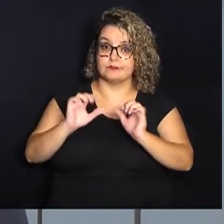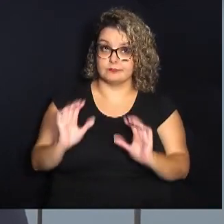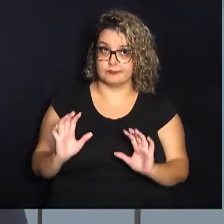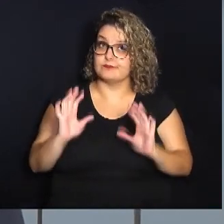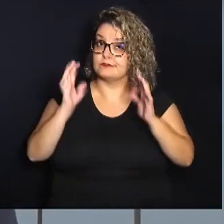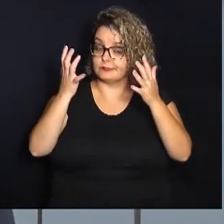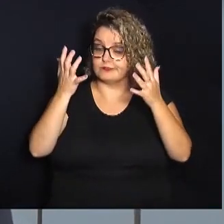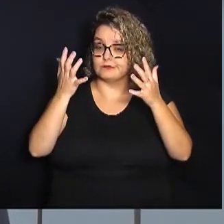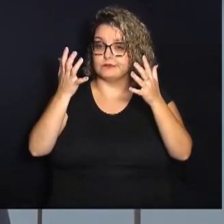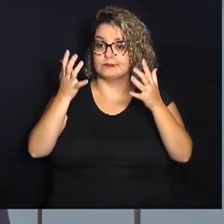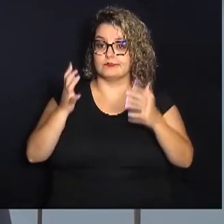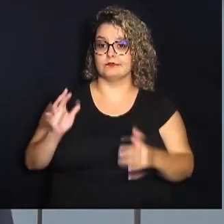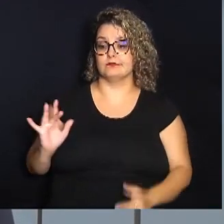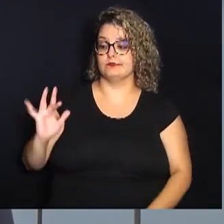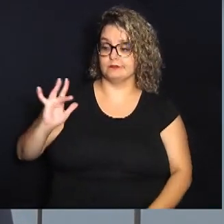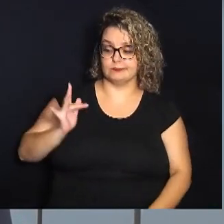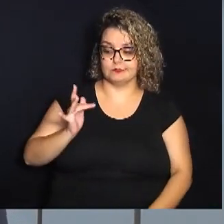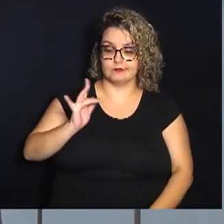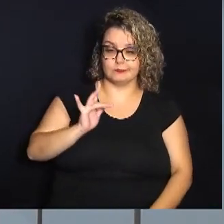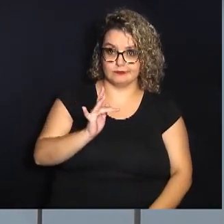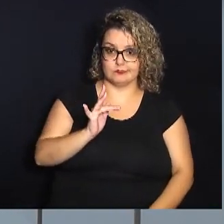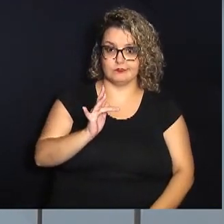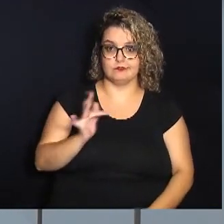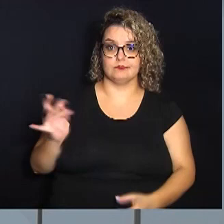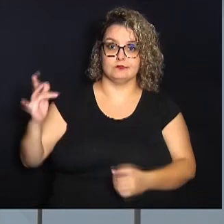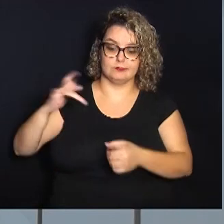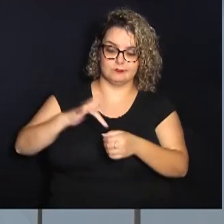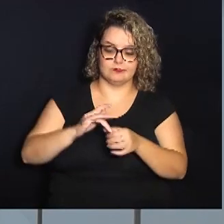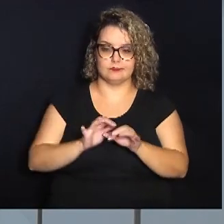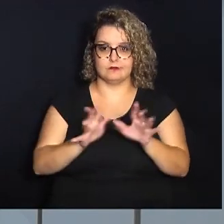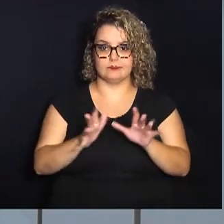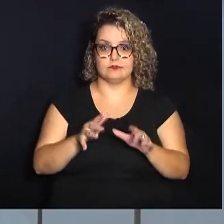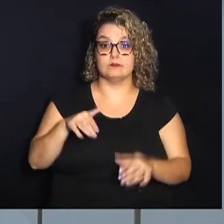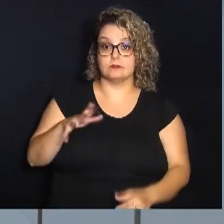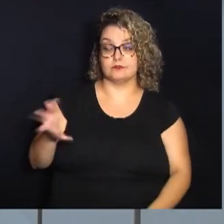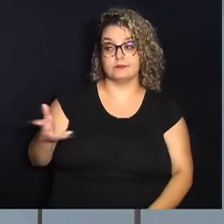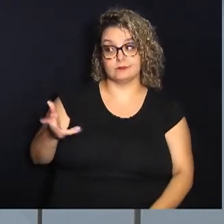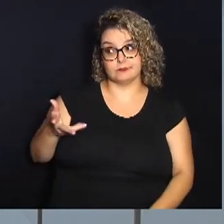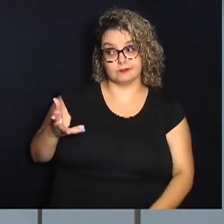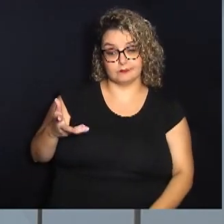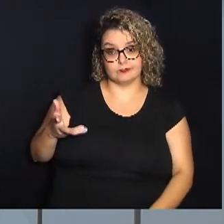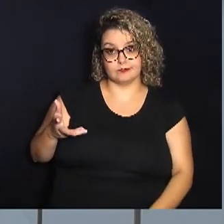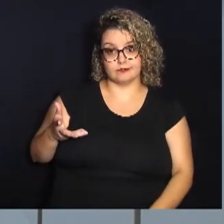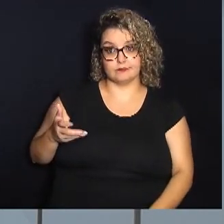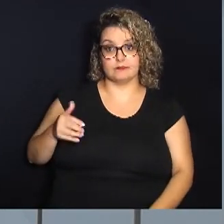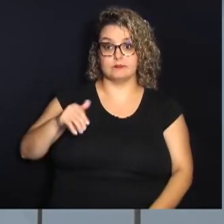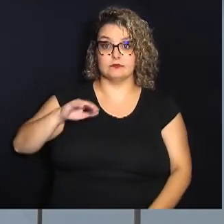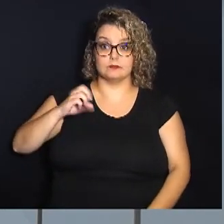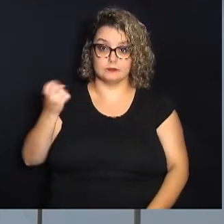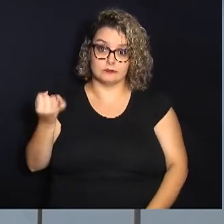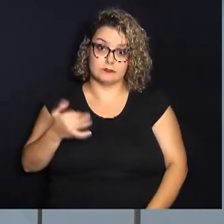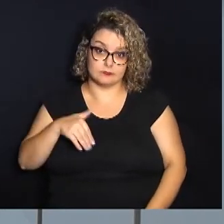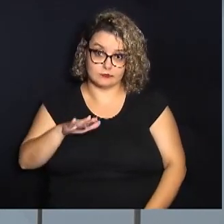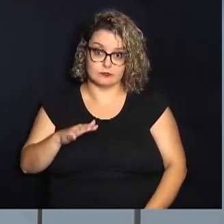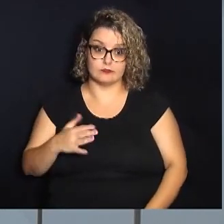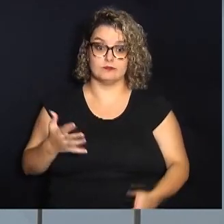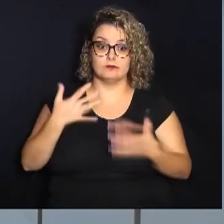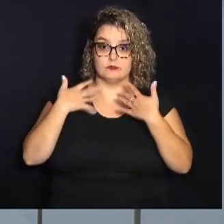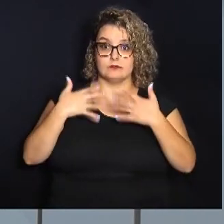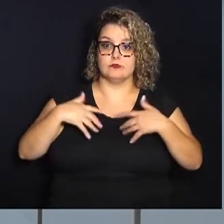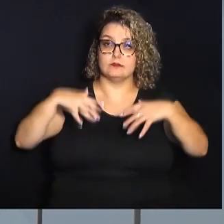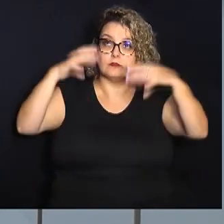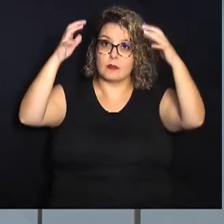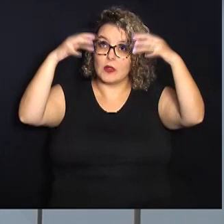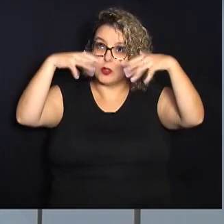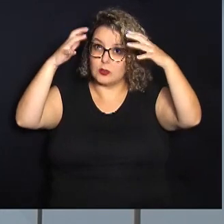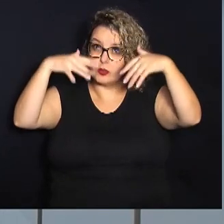dengue, o mosquito, ele se reproduz de uma forma mais acelerada quanto mais calor está. Então, presença de chuva e